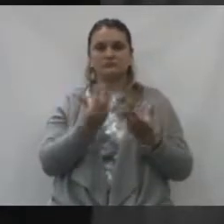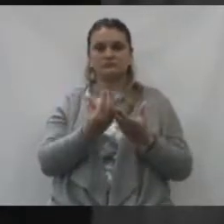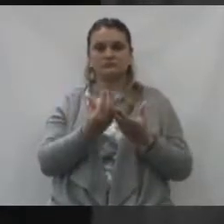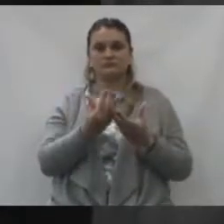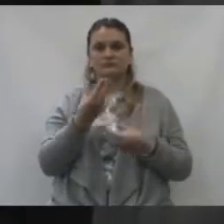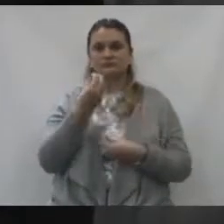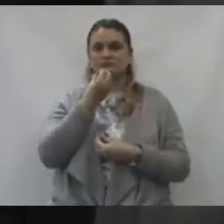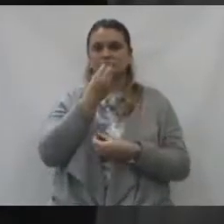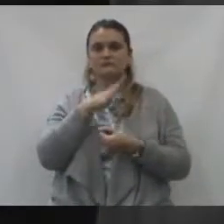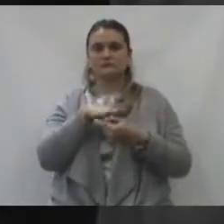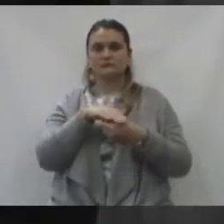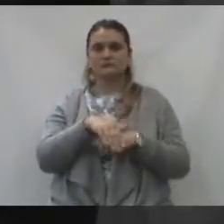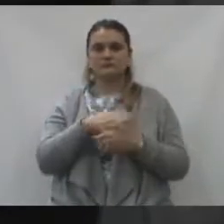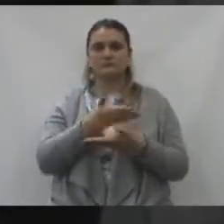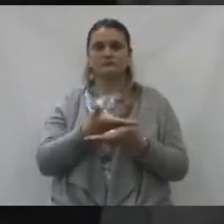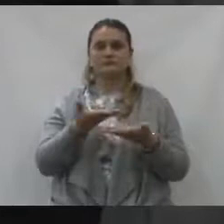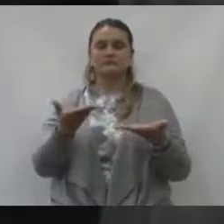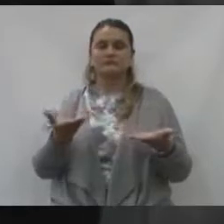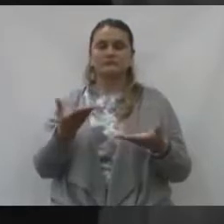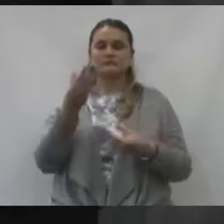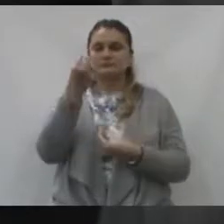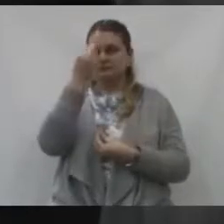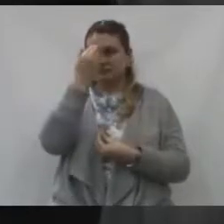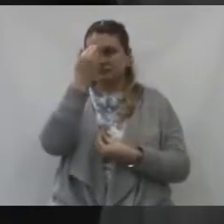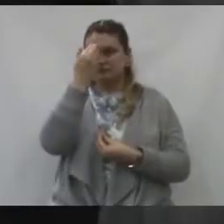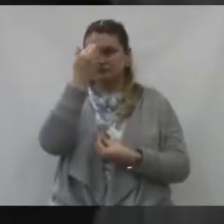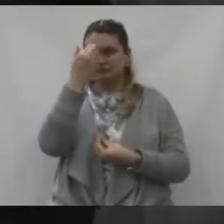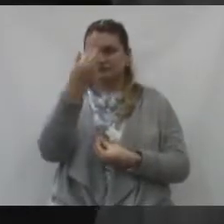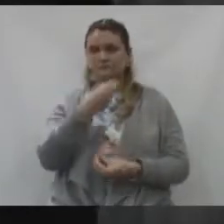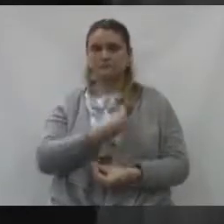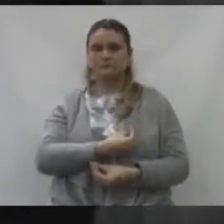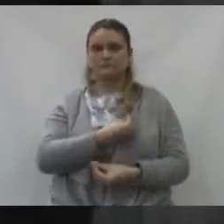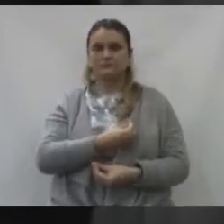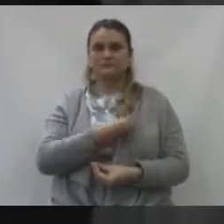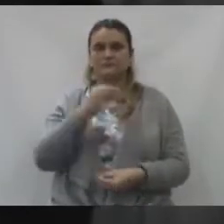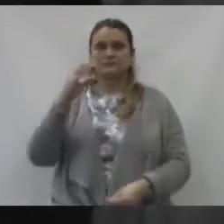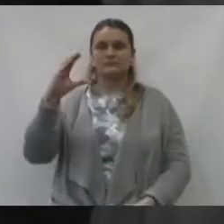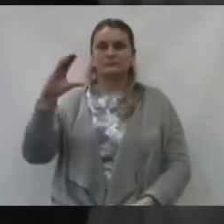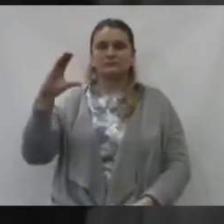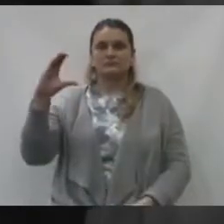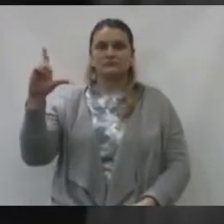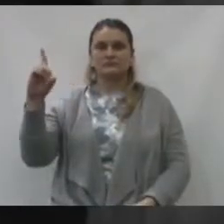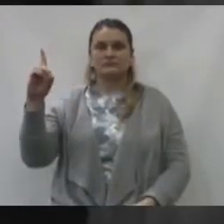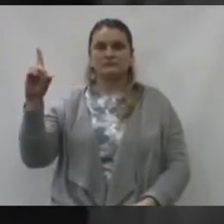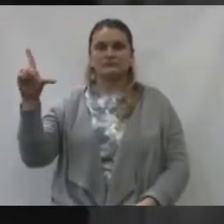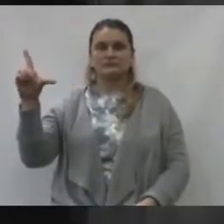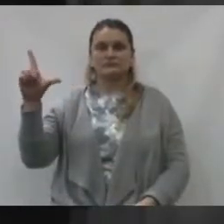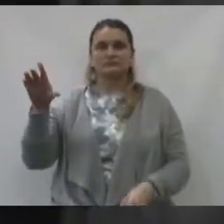a comunidade da gente. É só isso. Boa noite a todos. Obrigada a participação do pessoal